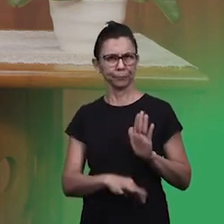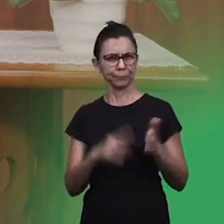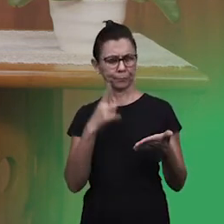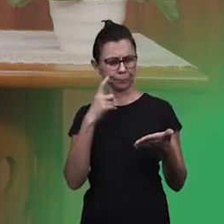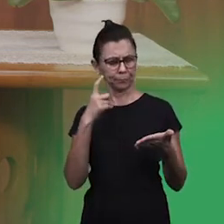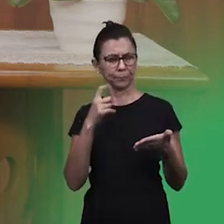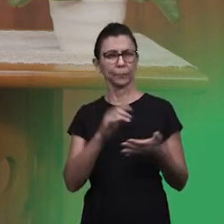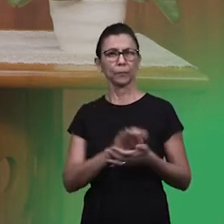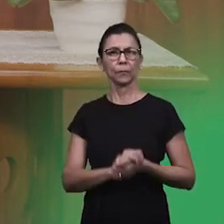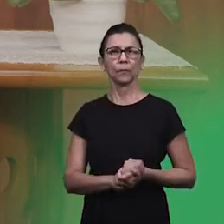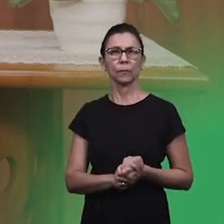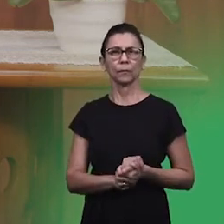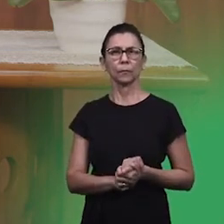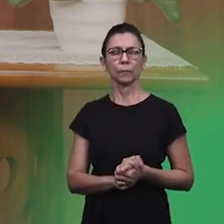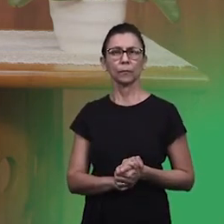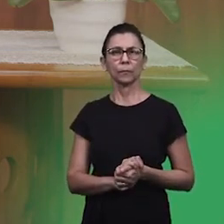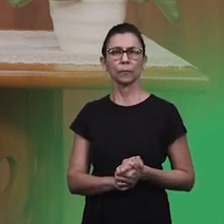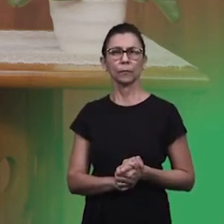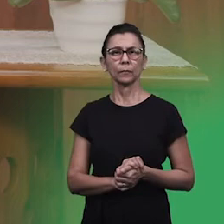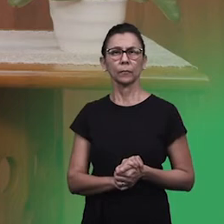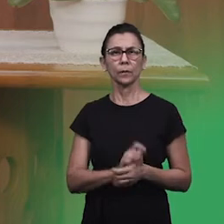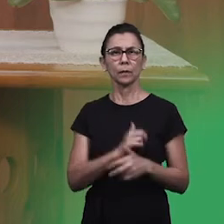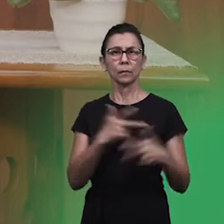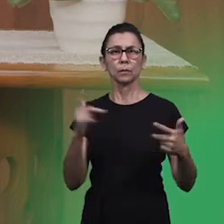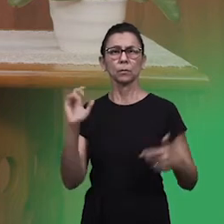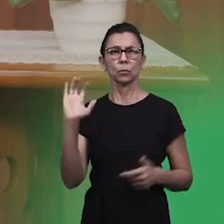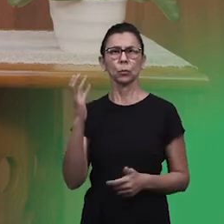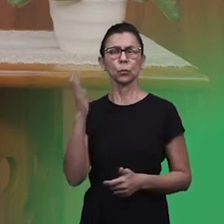seguinte, depois destas coisas,